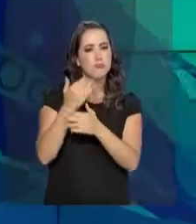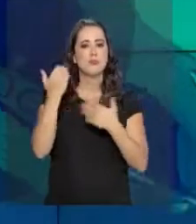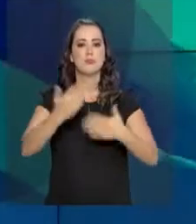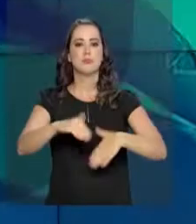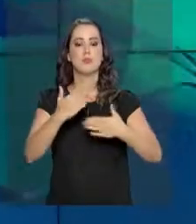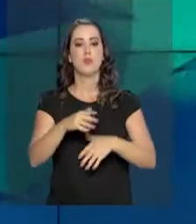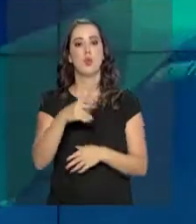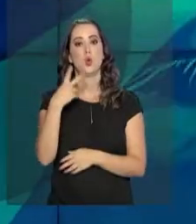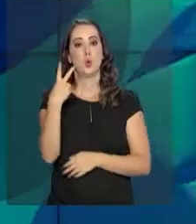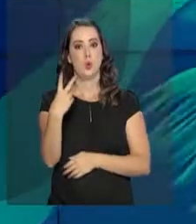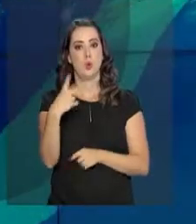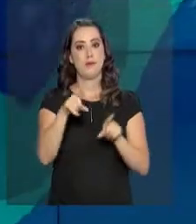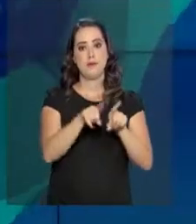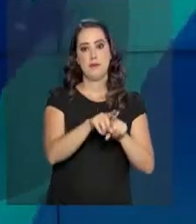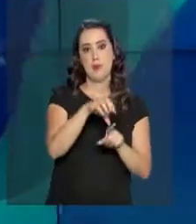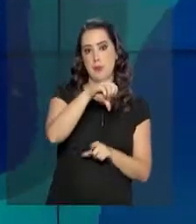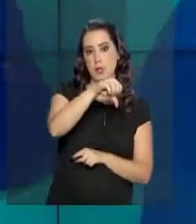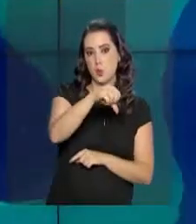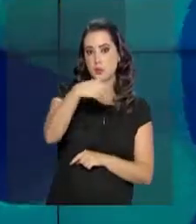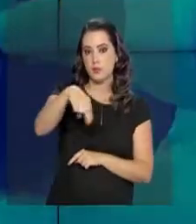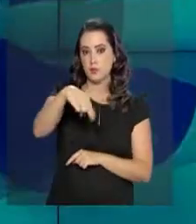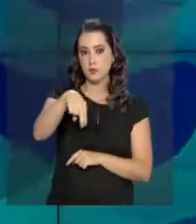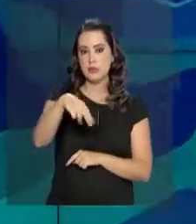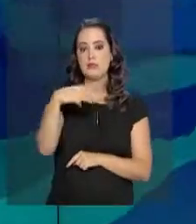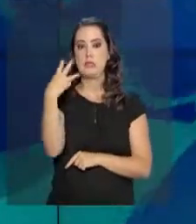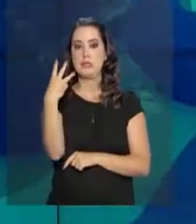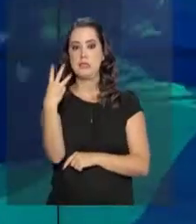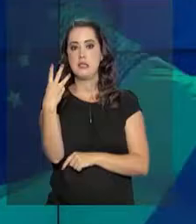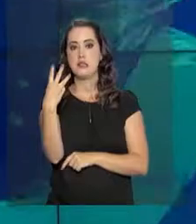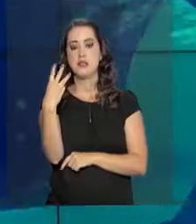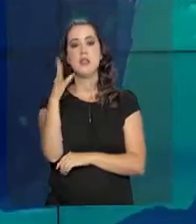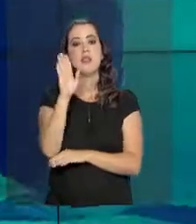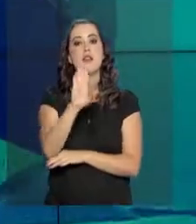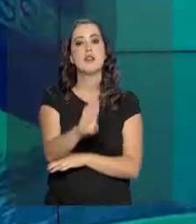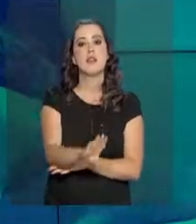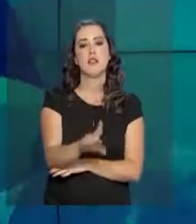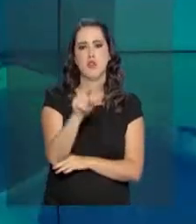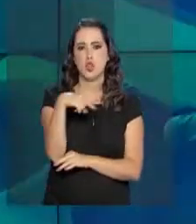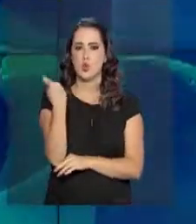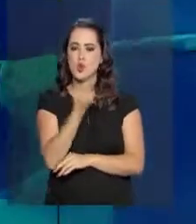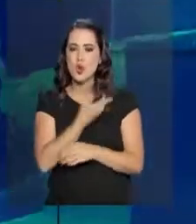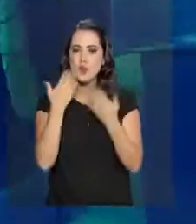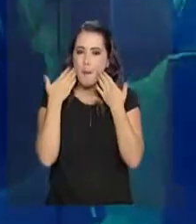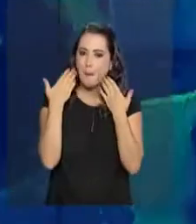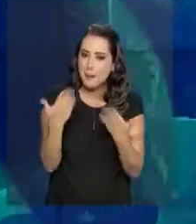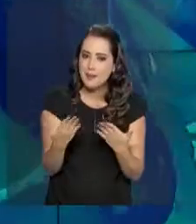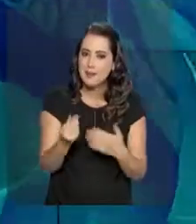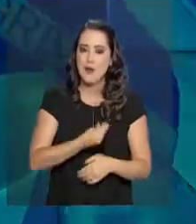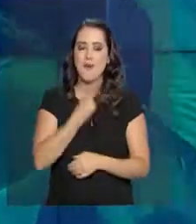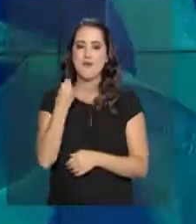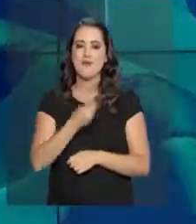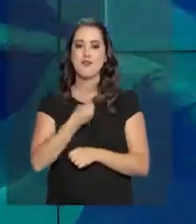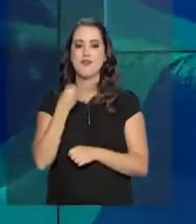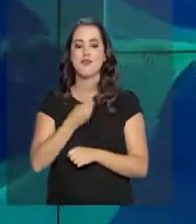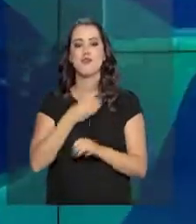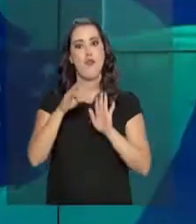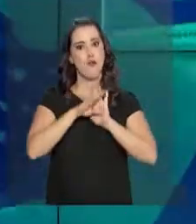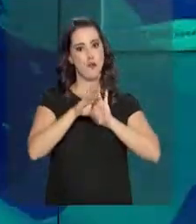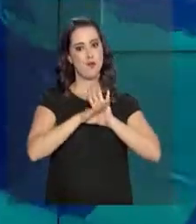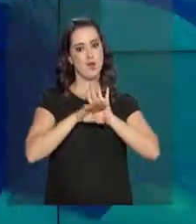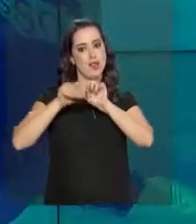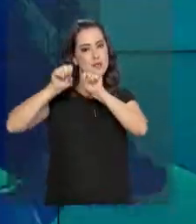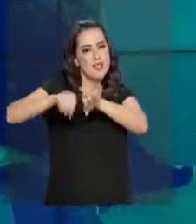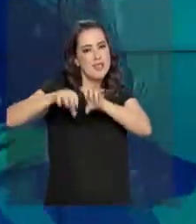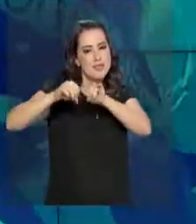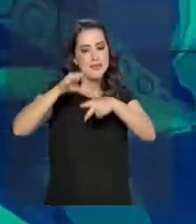nos dias 2 e 9 de novembro às três da tarde nós vamos transmitir ao vivo o programa ao longo do